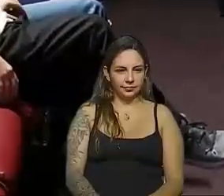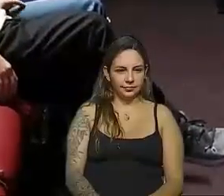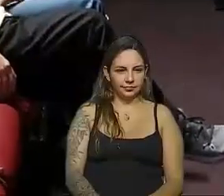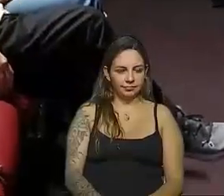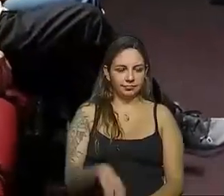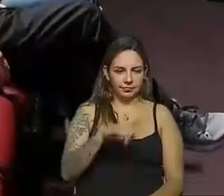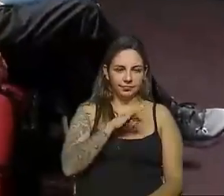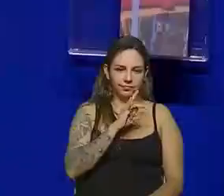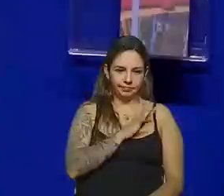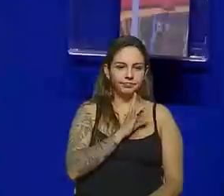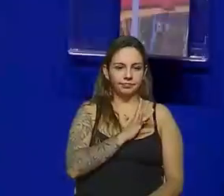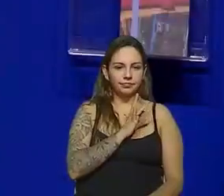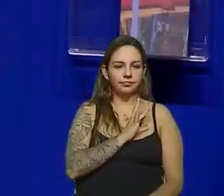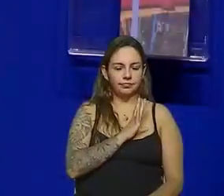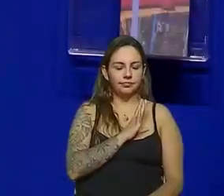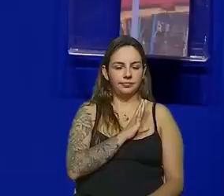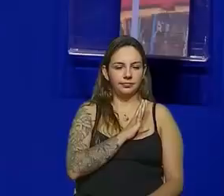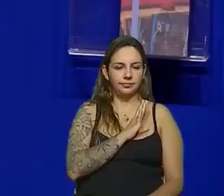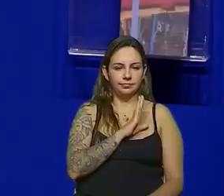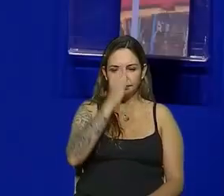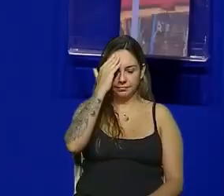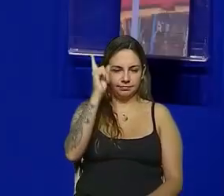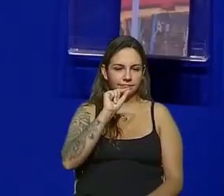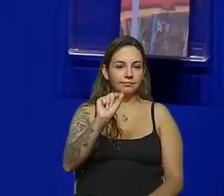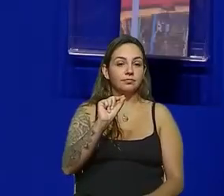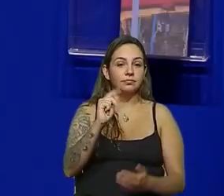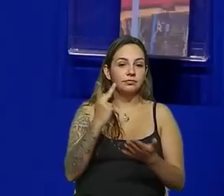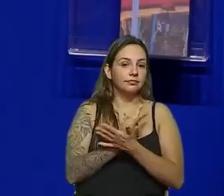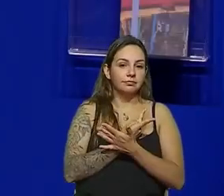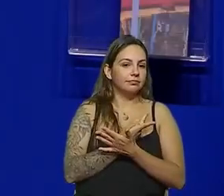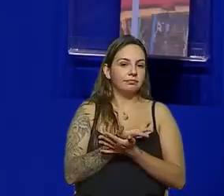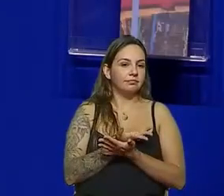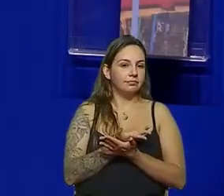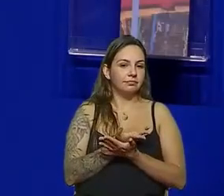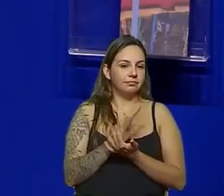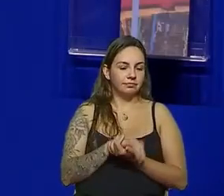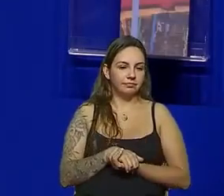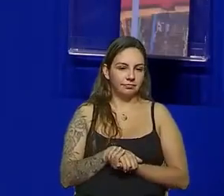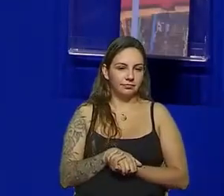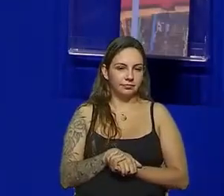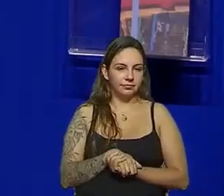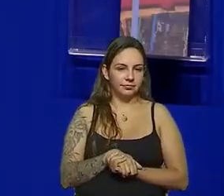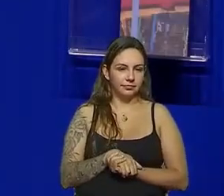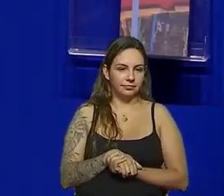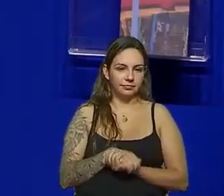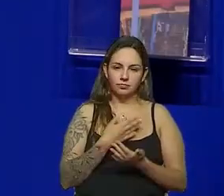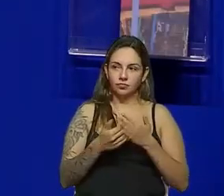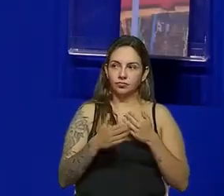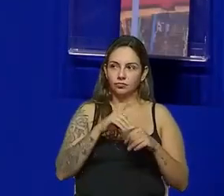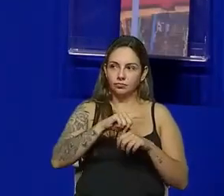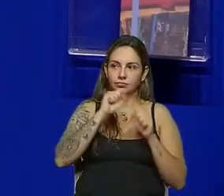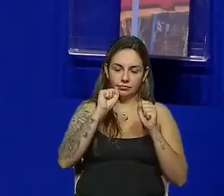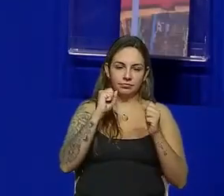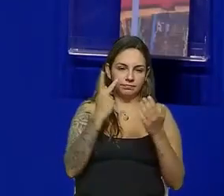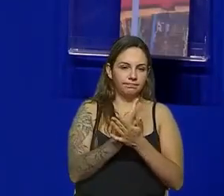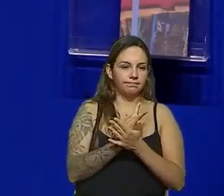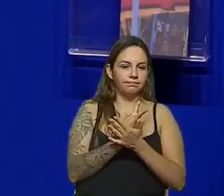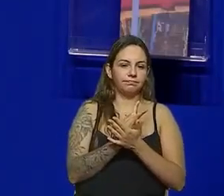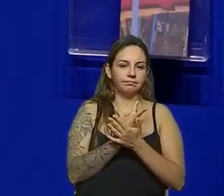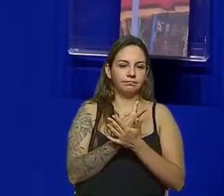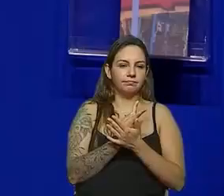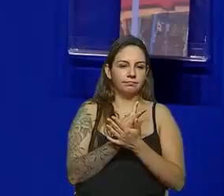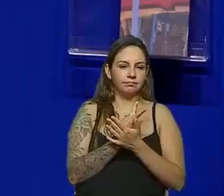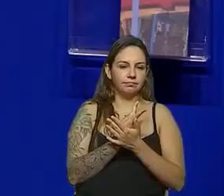E olha, eu tive medo. Você não sabia o que podia acontecer. A qualquer momento podia acontecer alguma